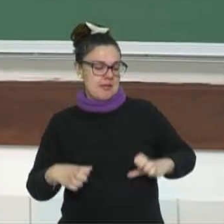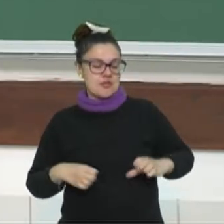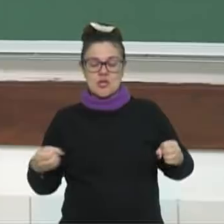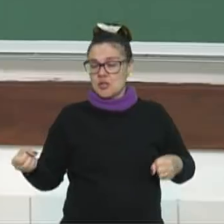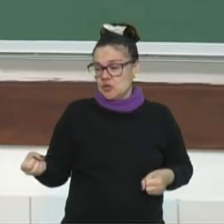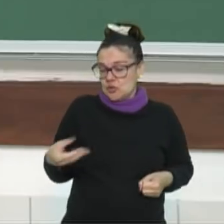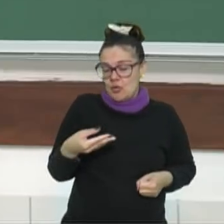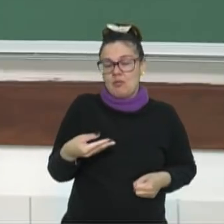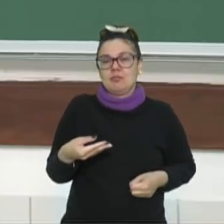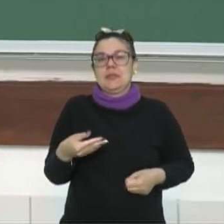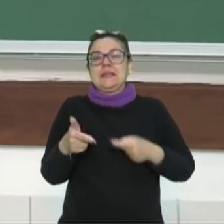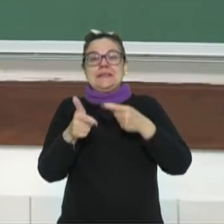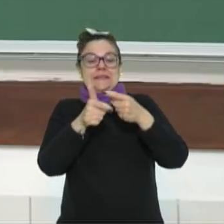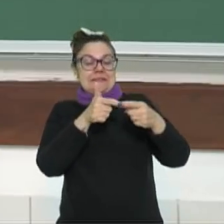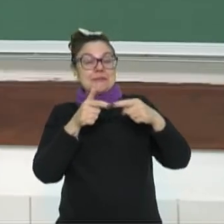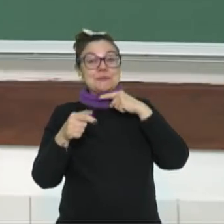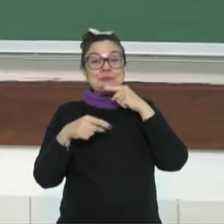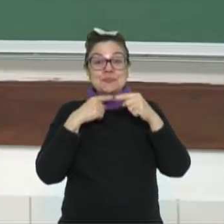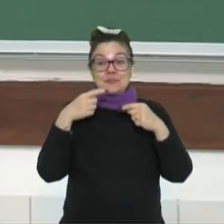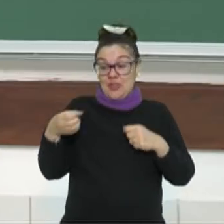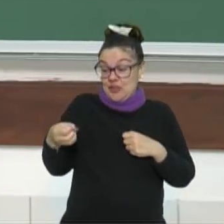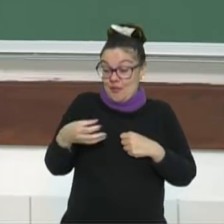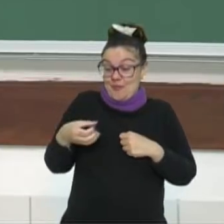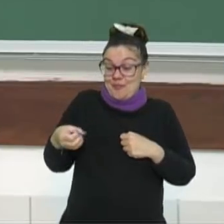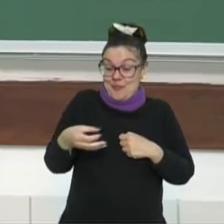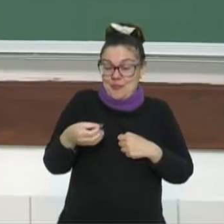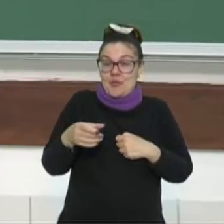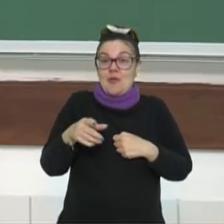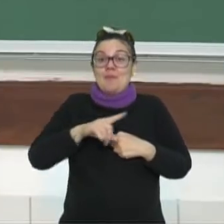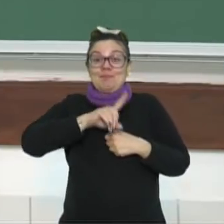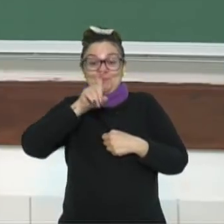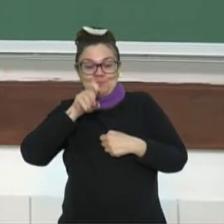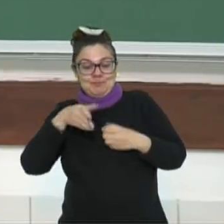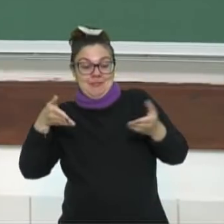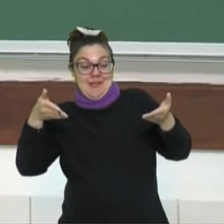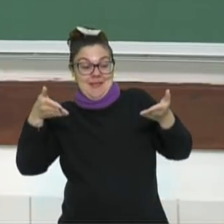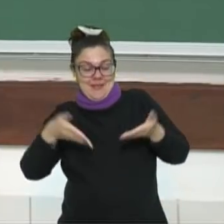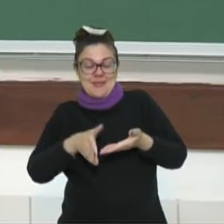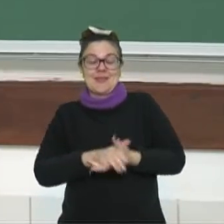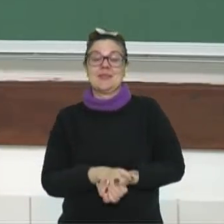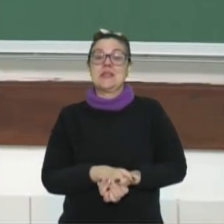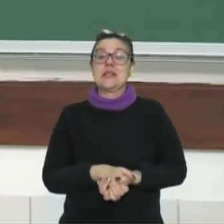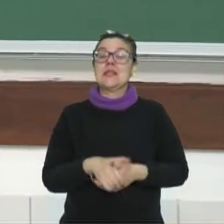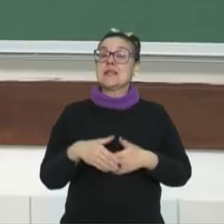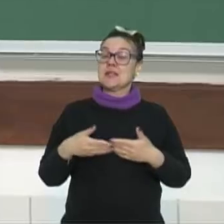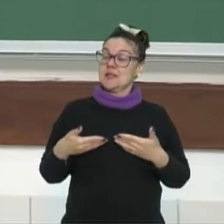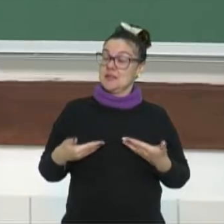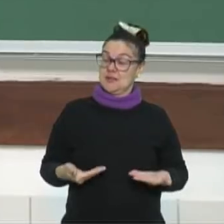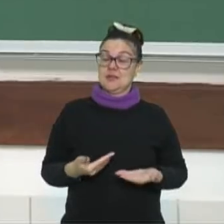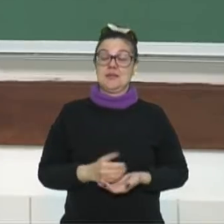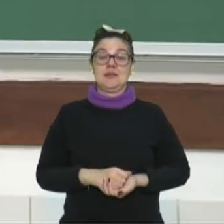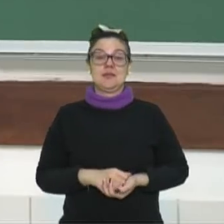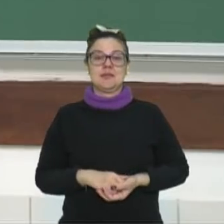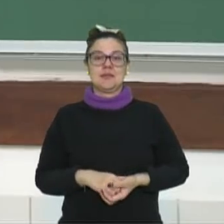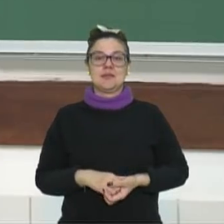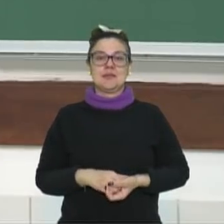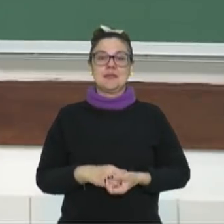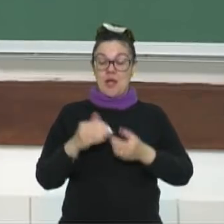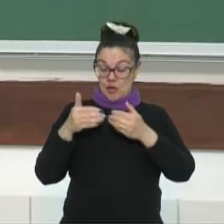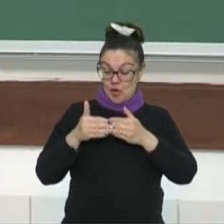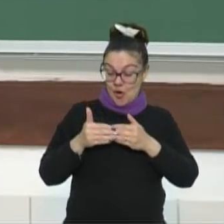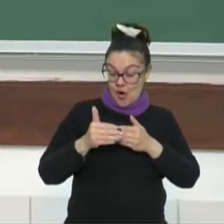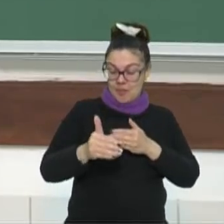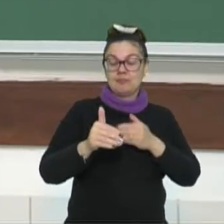novas, para questões que apareceram nos tempos atuais. Então, necessariamente, a partir